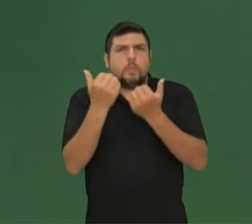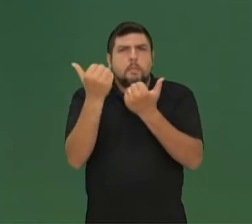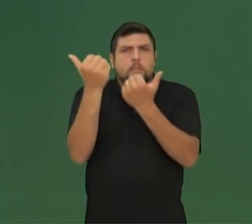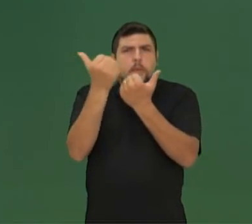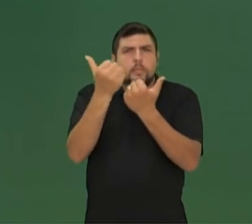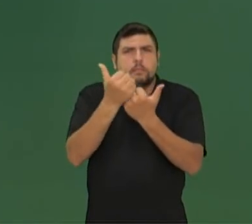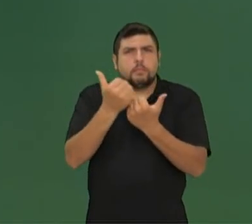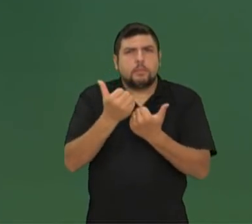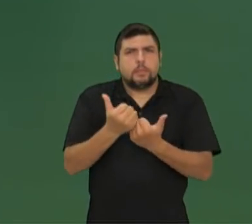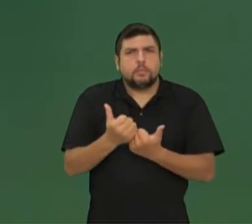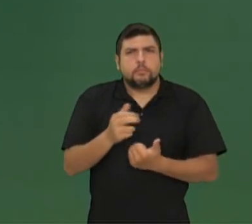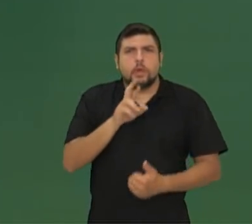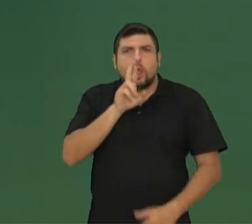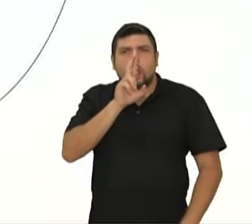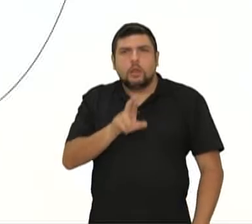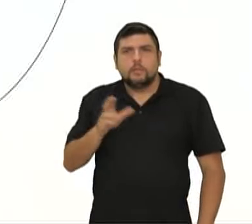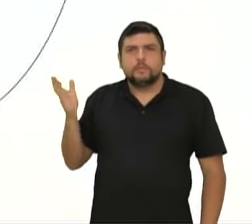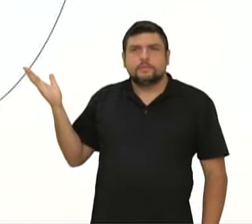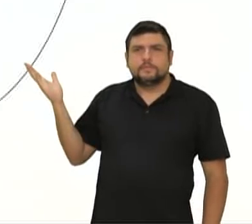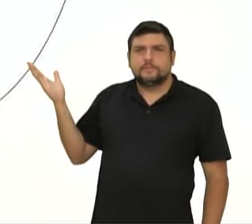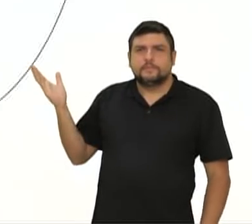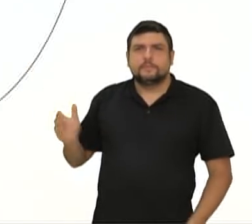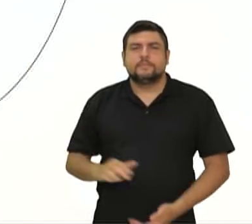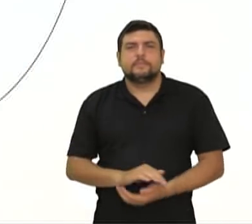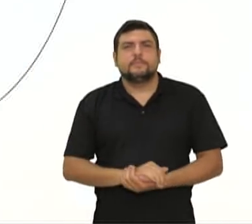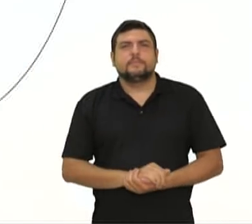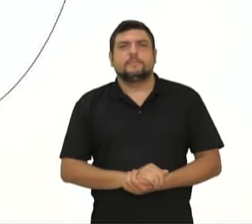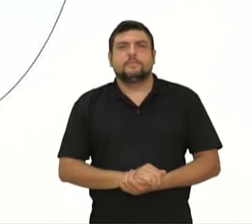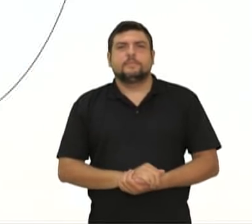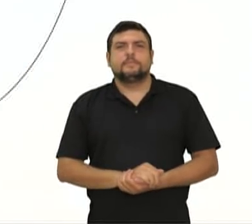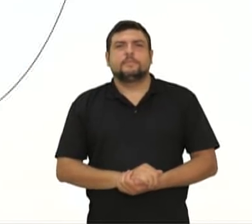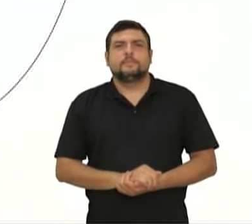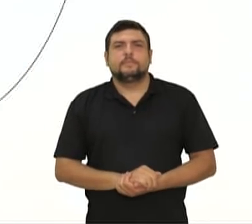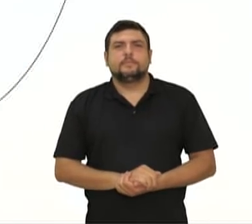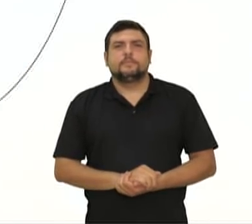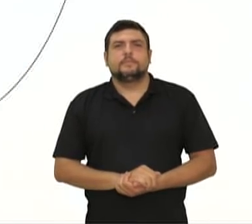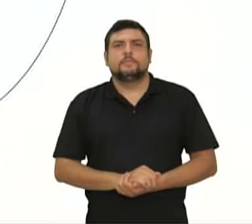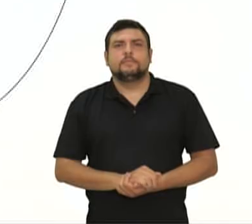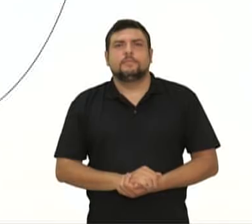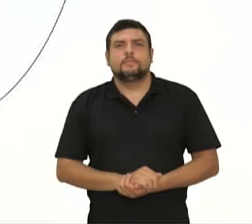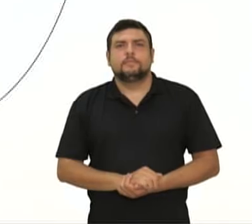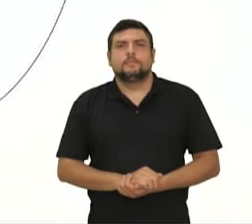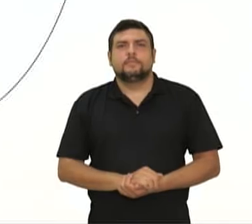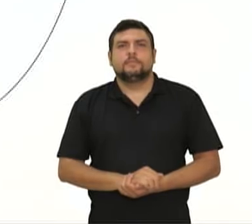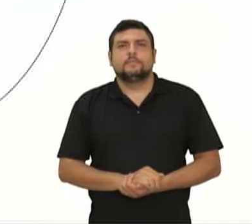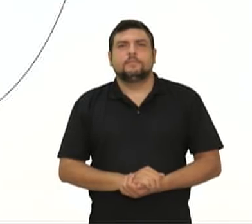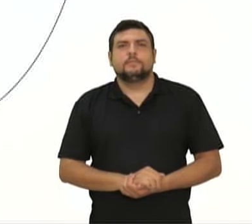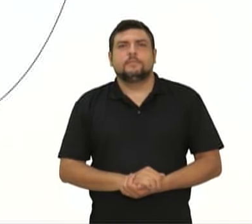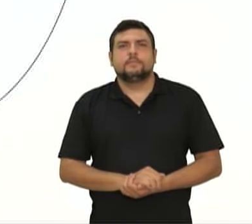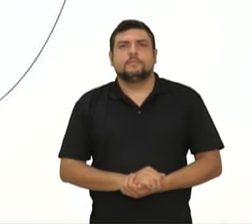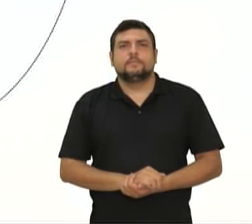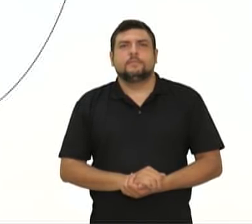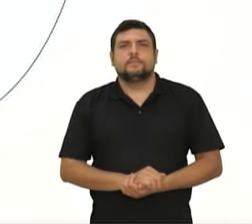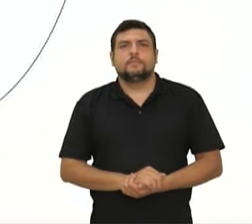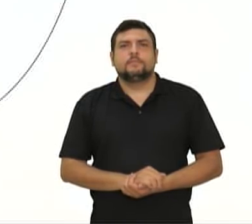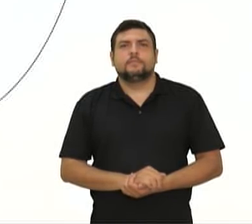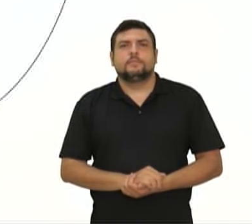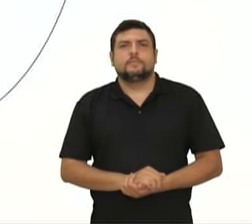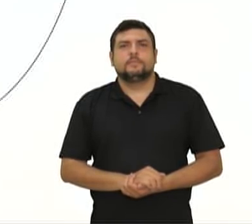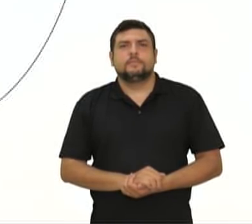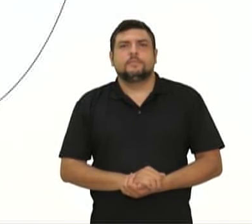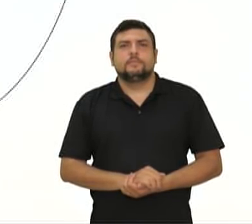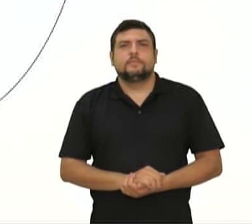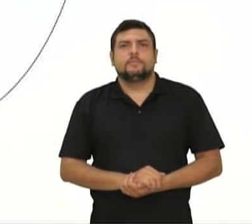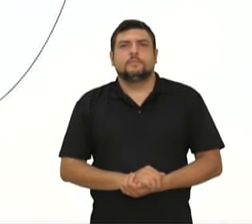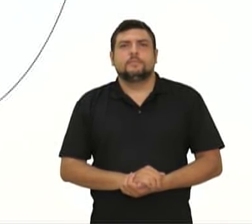restante? O f de 1, né? 1 menos 1 igual a 0, porque o módulo de 0 é 0. E aqui, o f de 2,